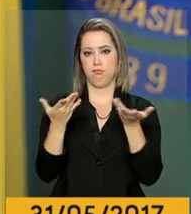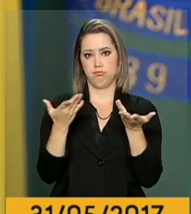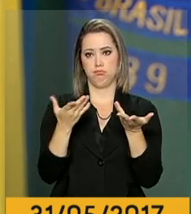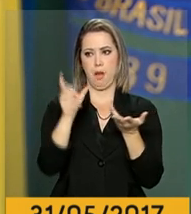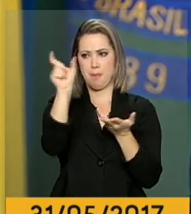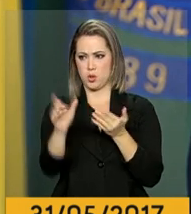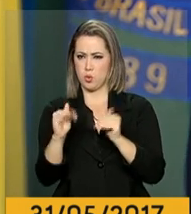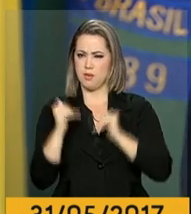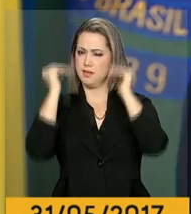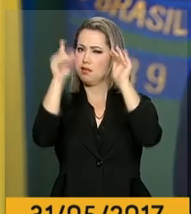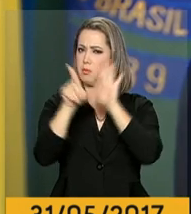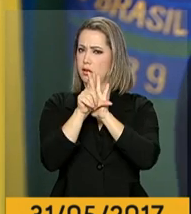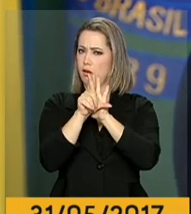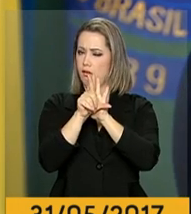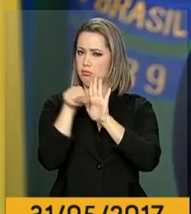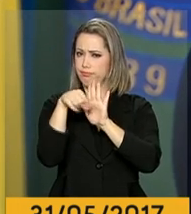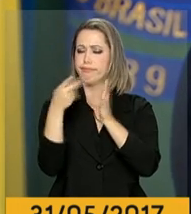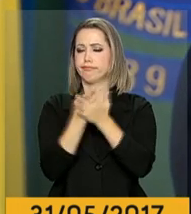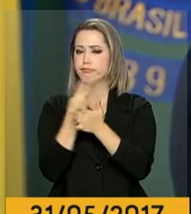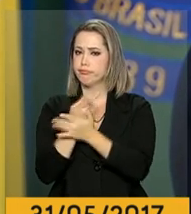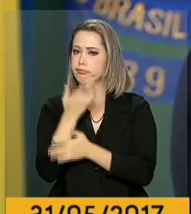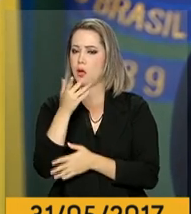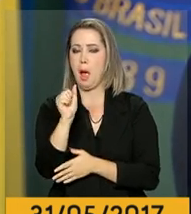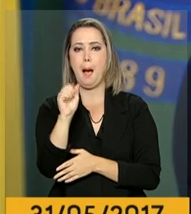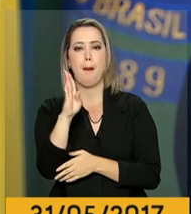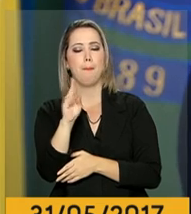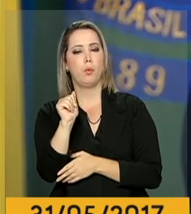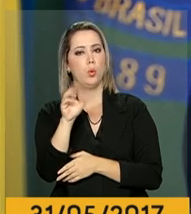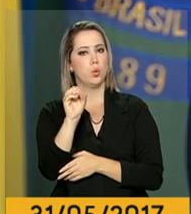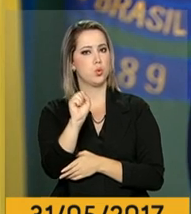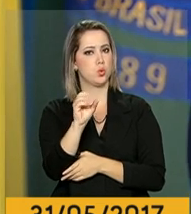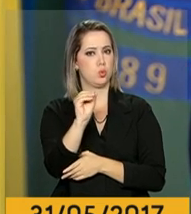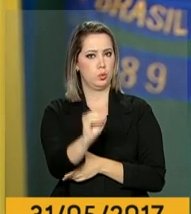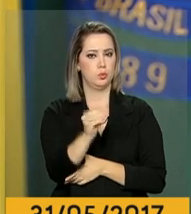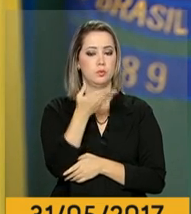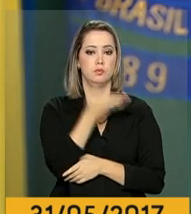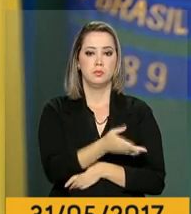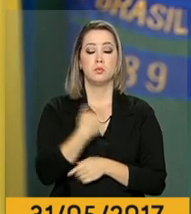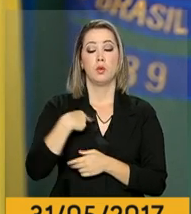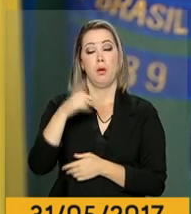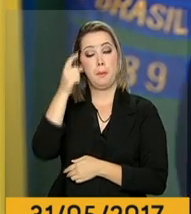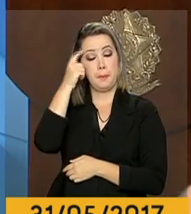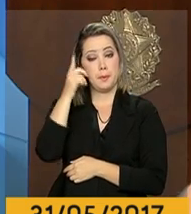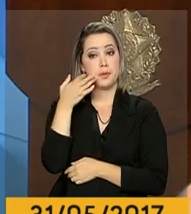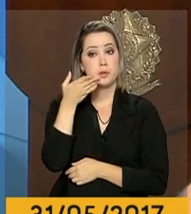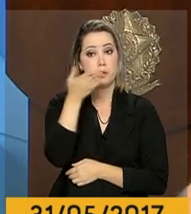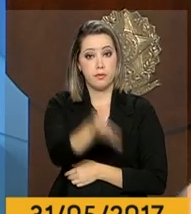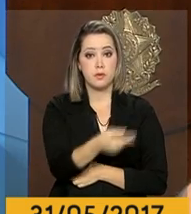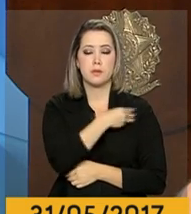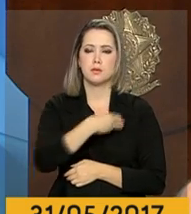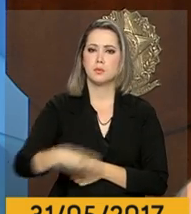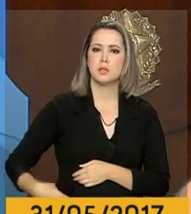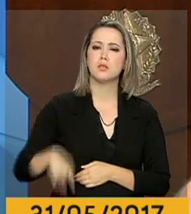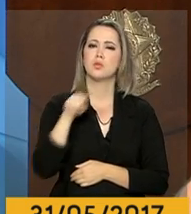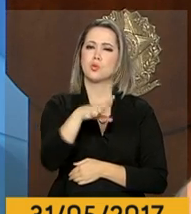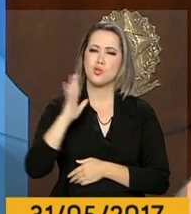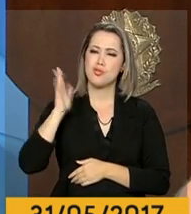Então, eu penso que você, Torquato, com a sua larga experiência institucional,